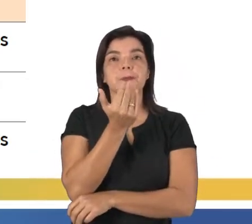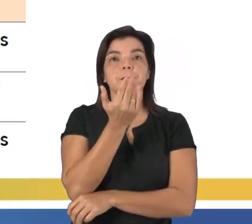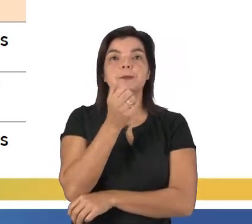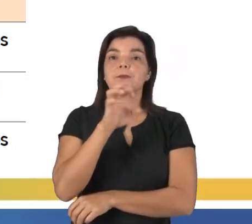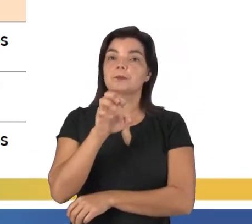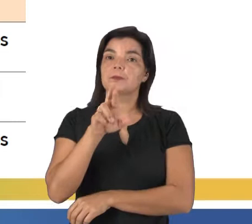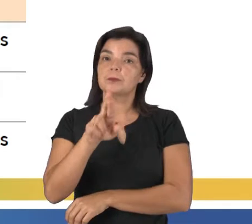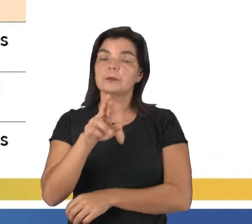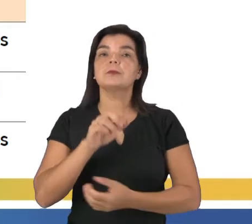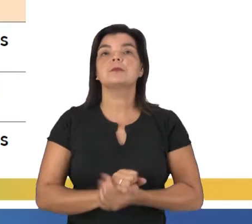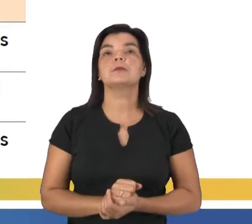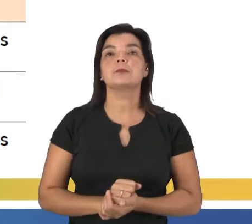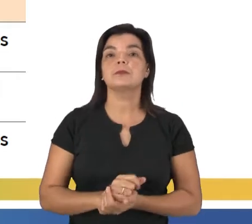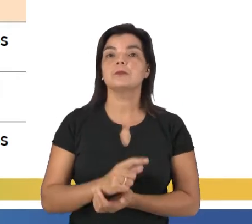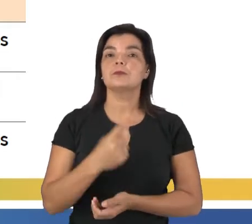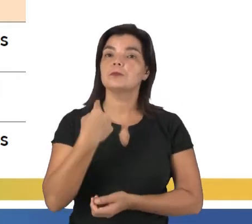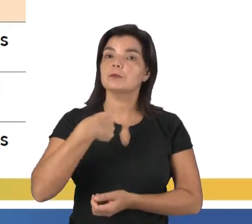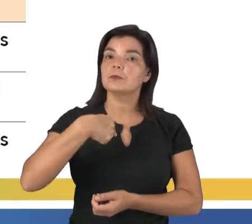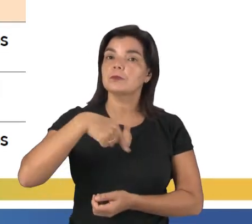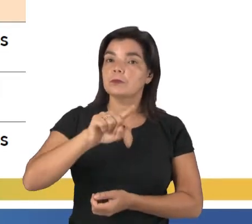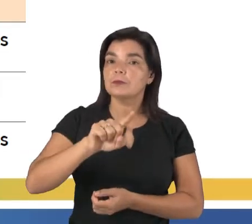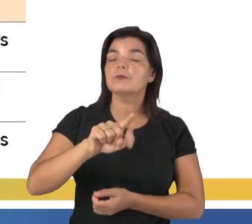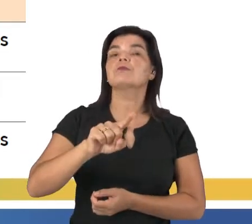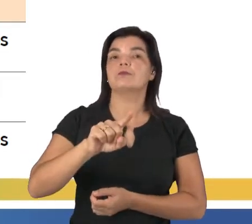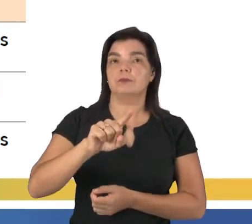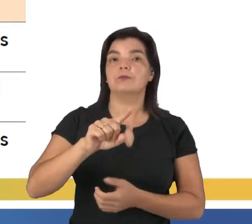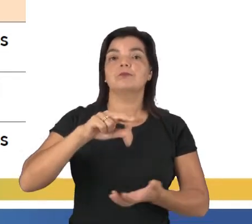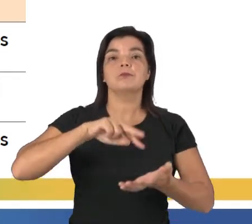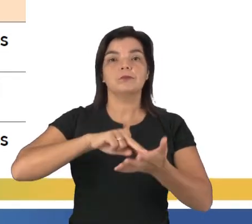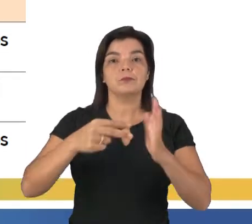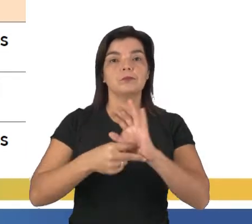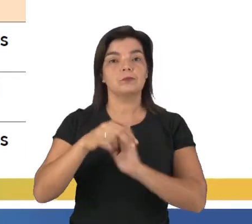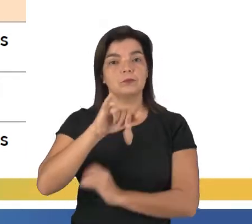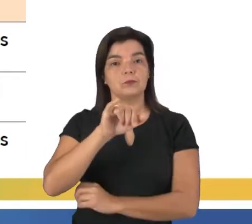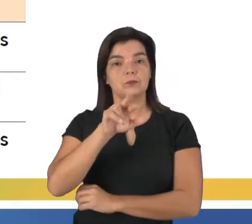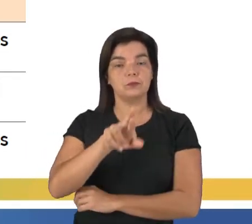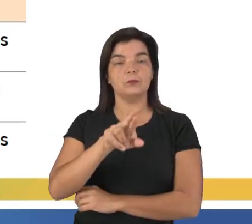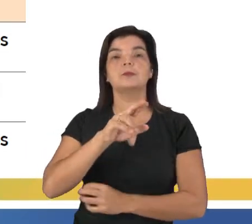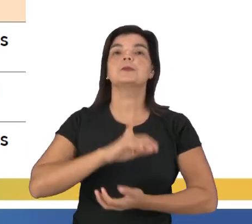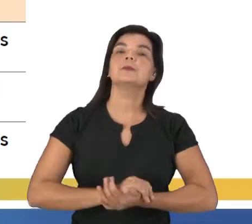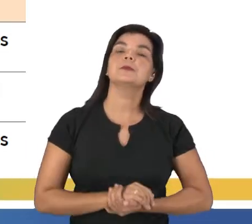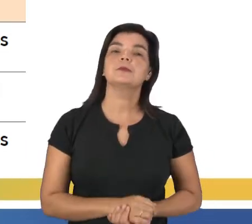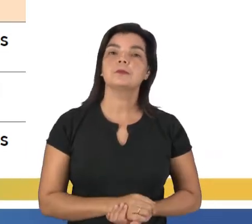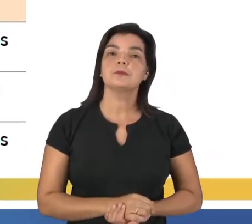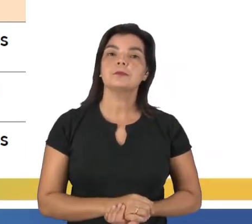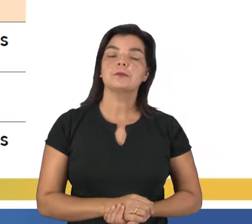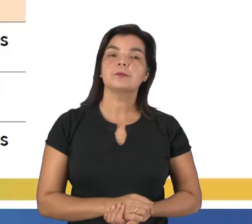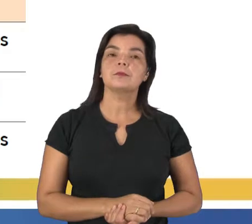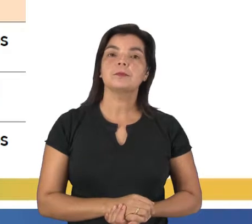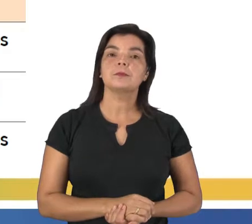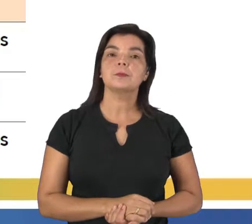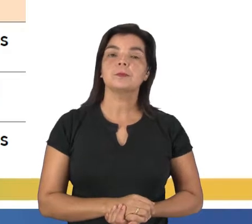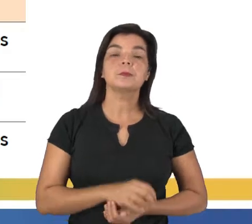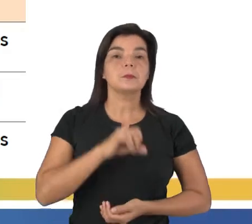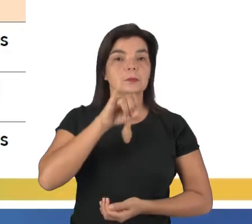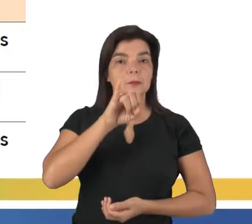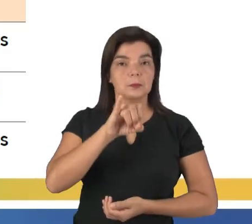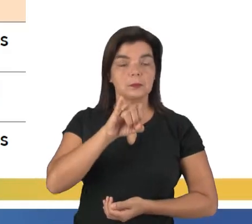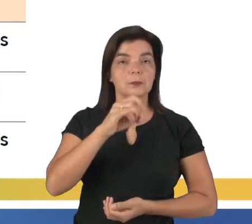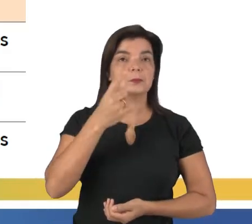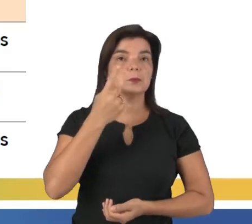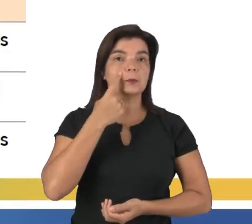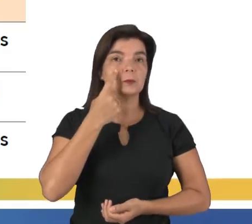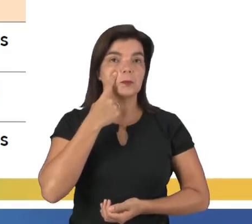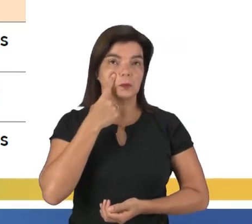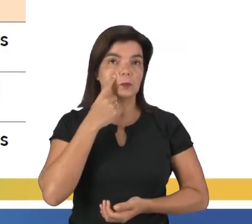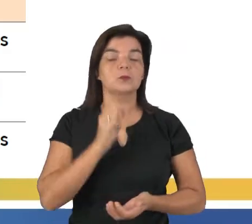com ER, e o verbo partir, que termina com IR, tá? Então, olha só, se eu saco ali